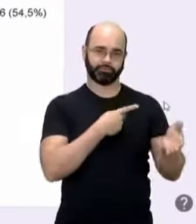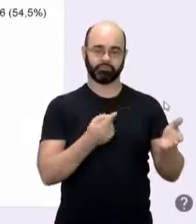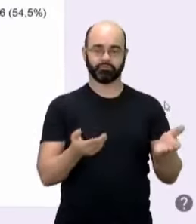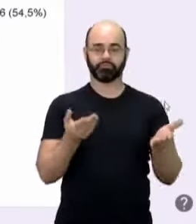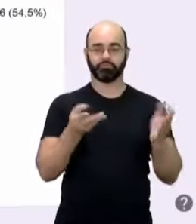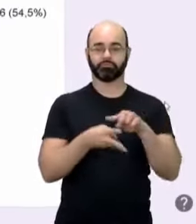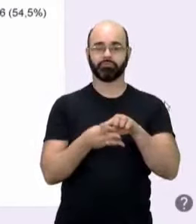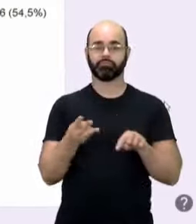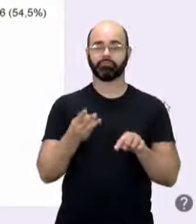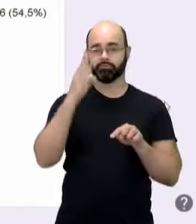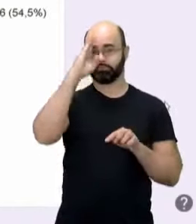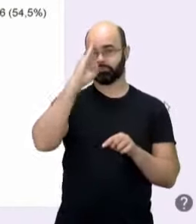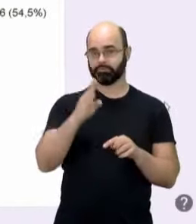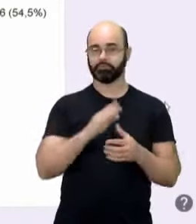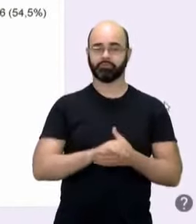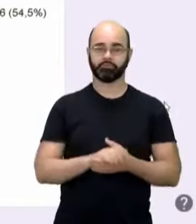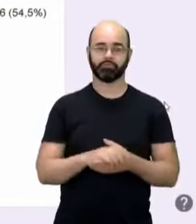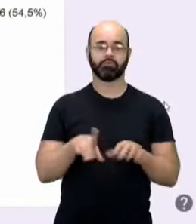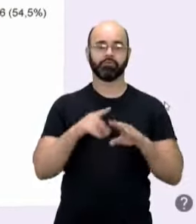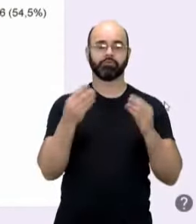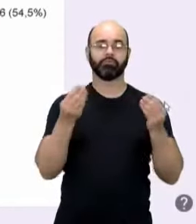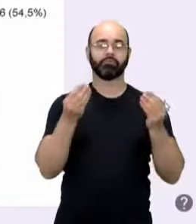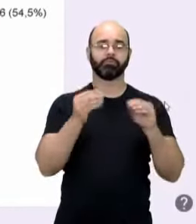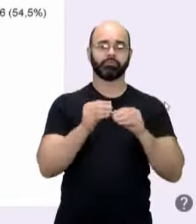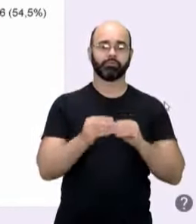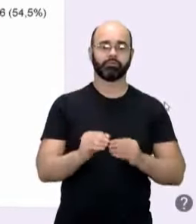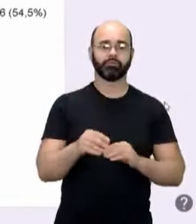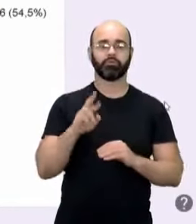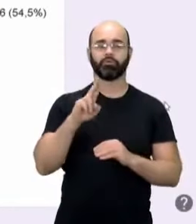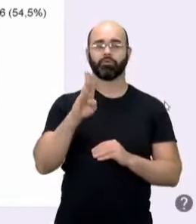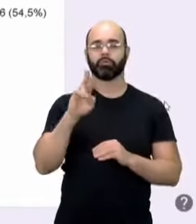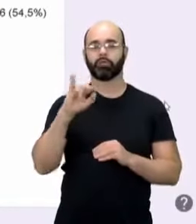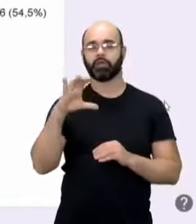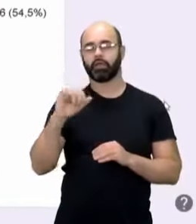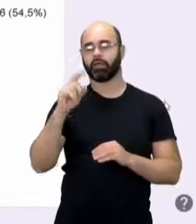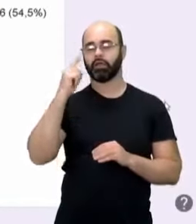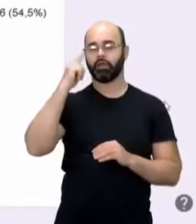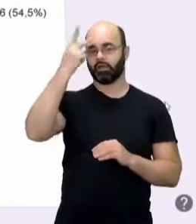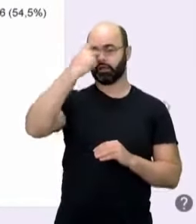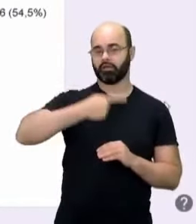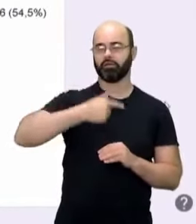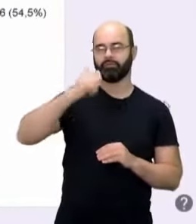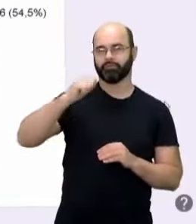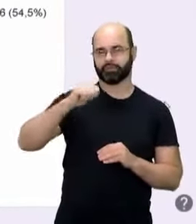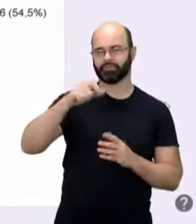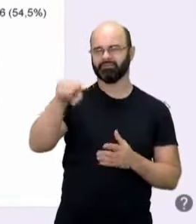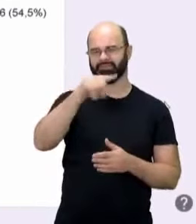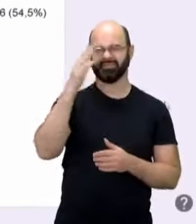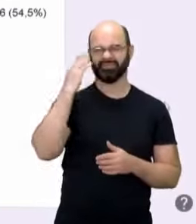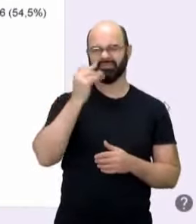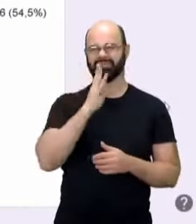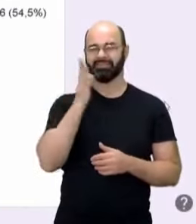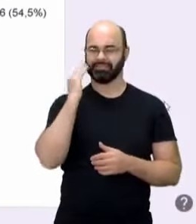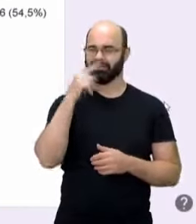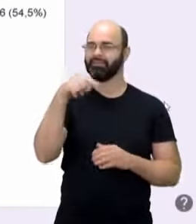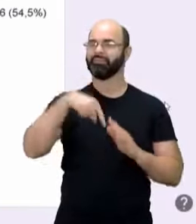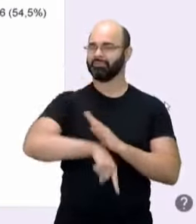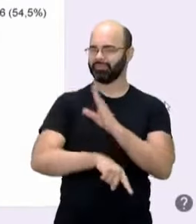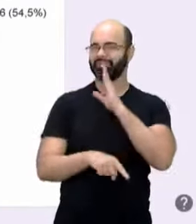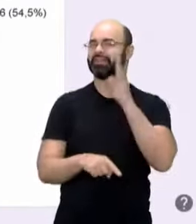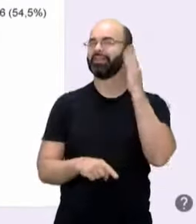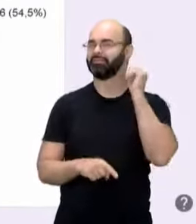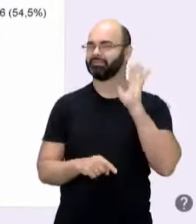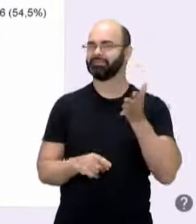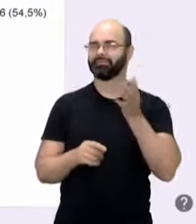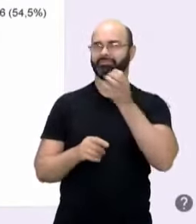pontos aqui principais. O preenchimento das rubricas e a autoavaliação formativa, vocês já estão craques, né? Que bom!